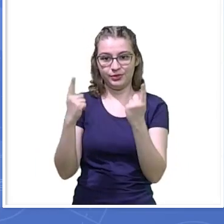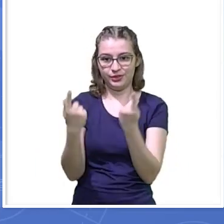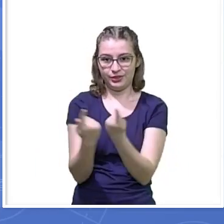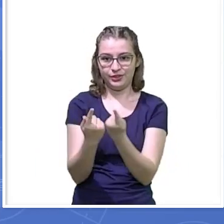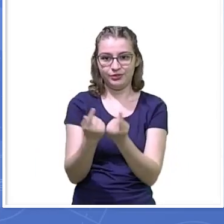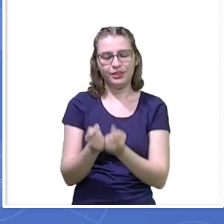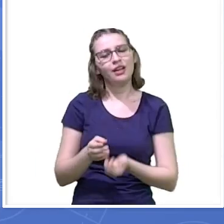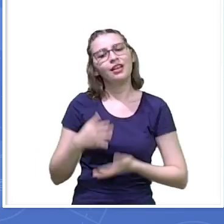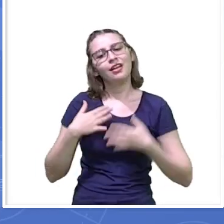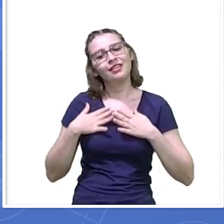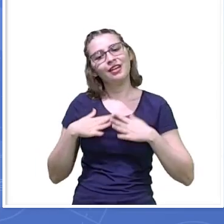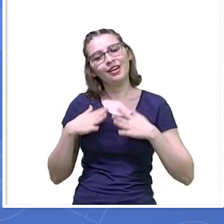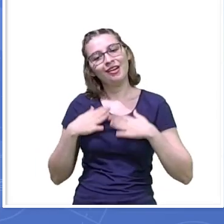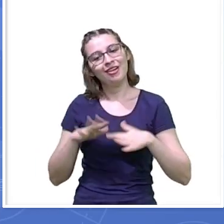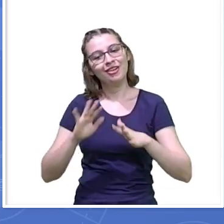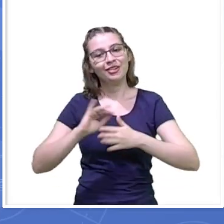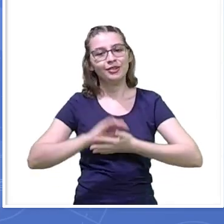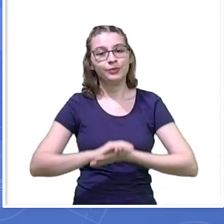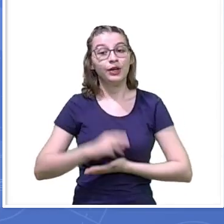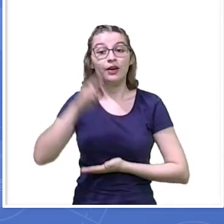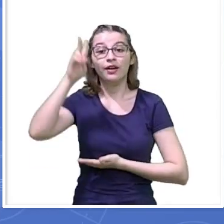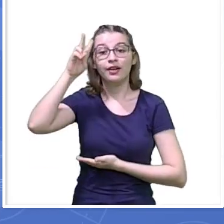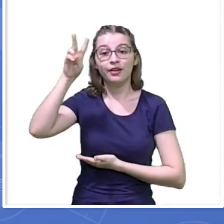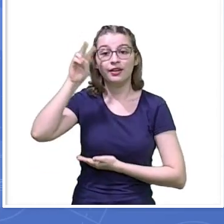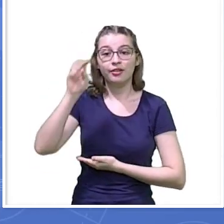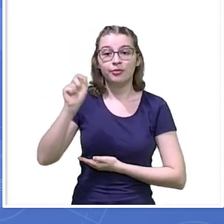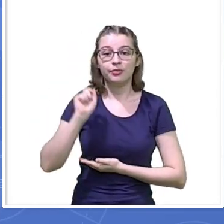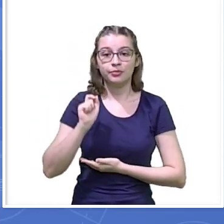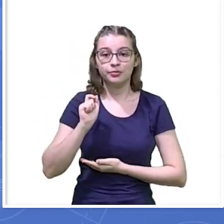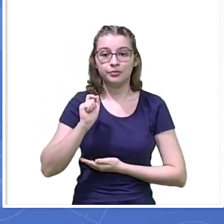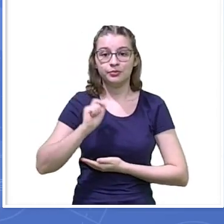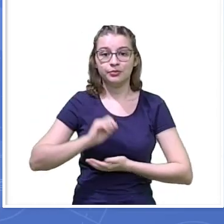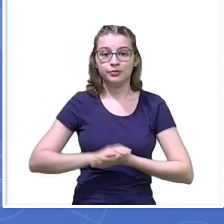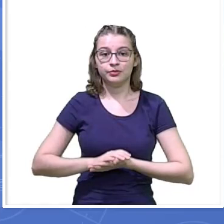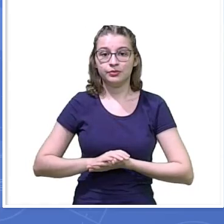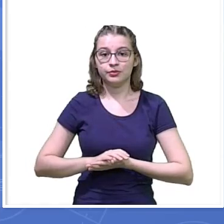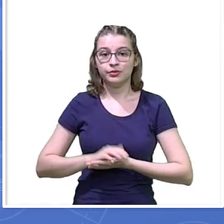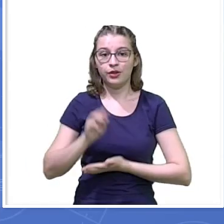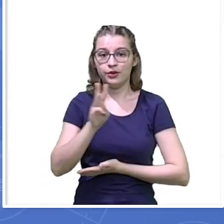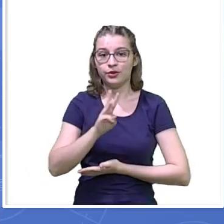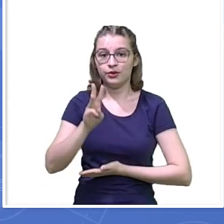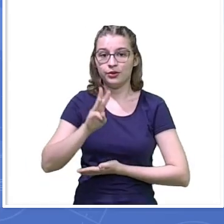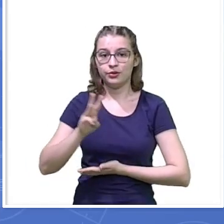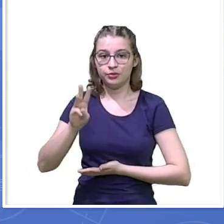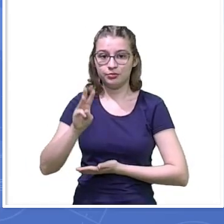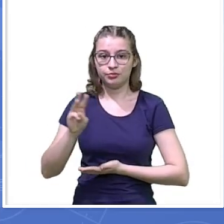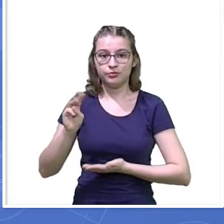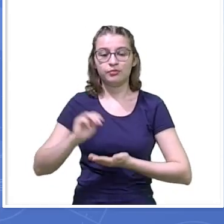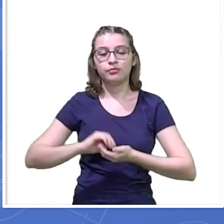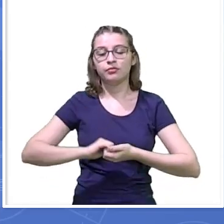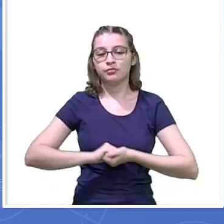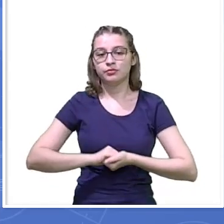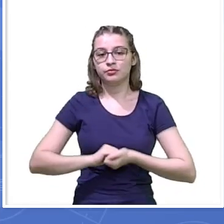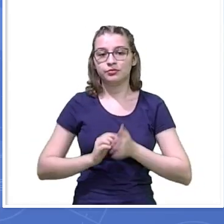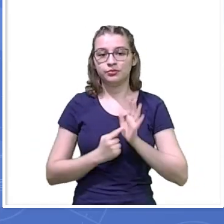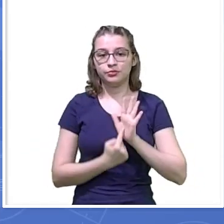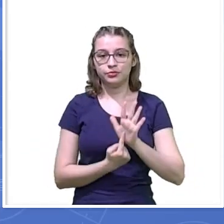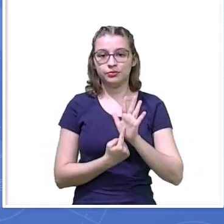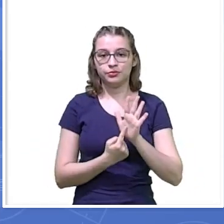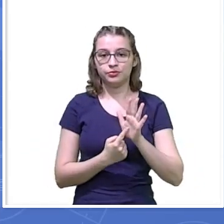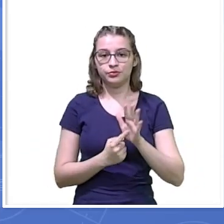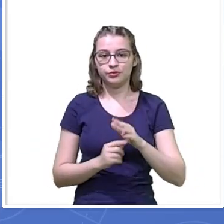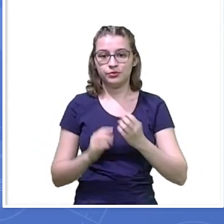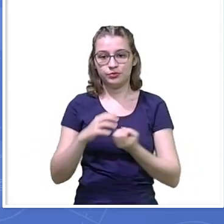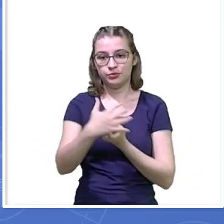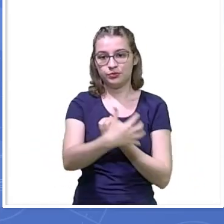tranquilo, não é mesmo? Pessoal, só lembrando, né? Estamos aqui com a página do Mosaic Education de novo aqui para vocês. O sistema de